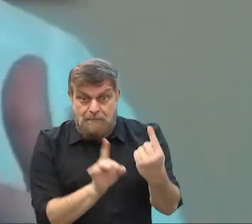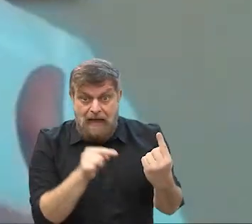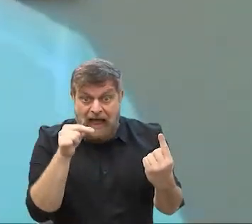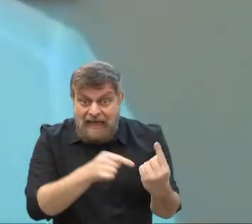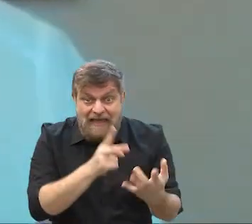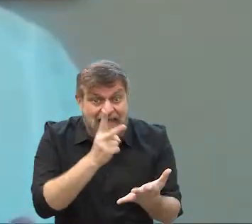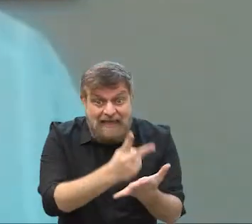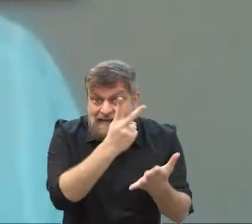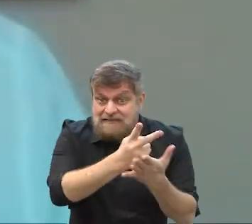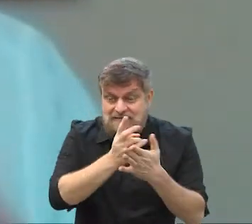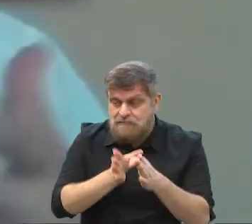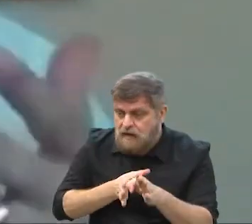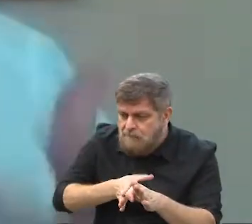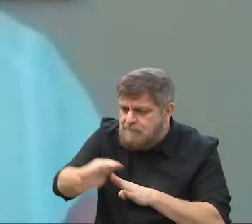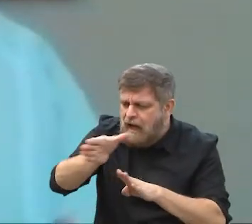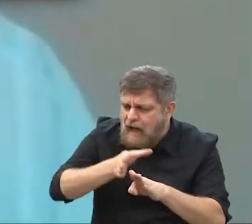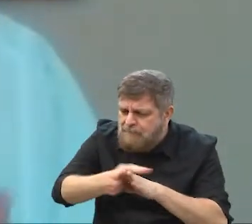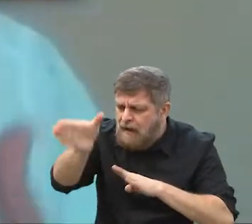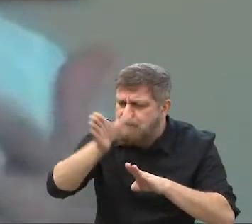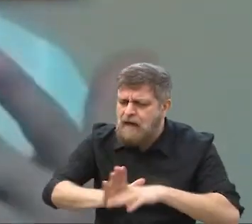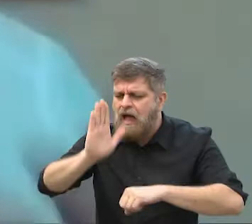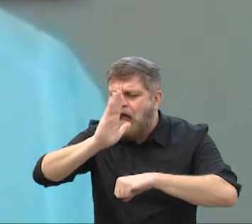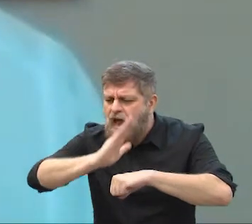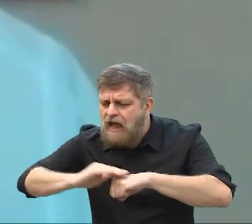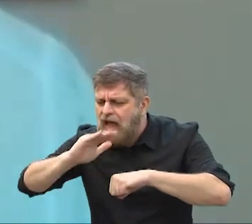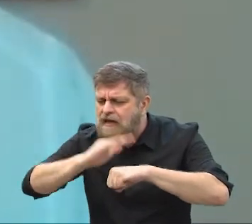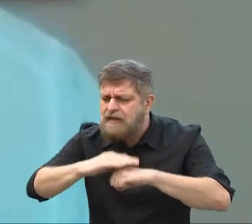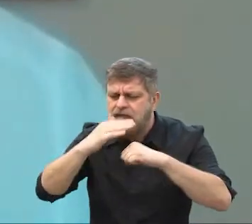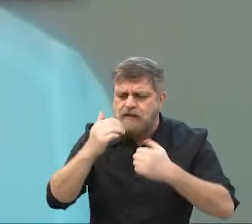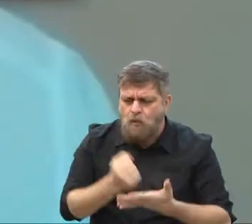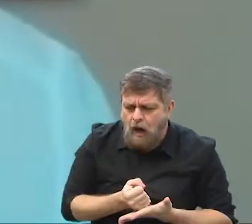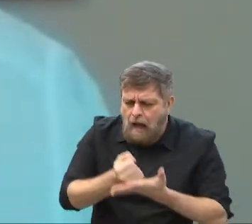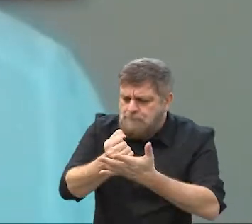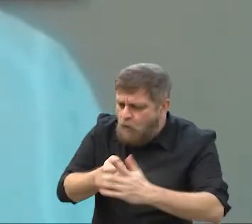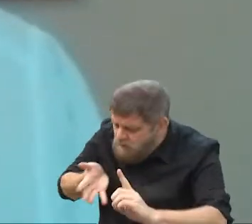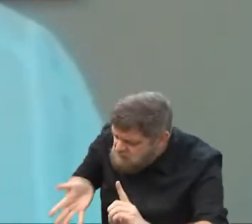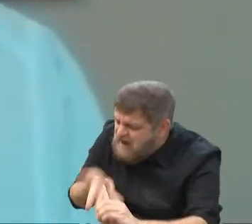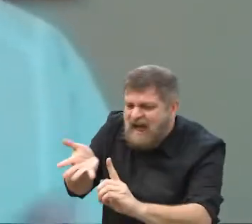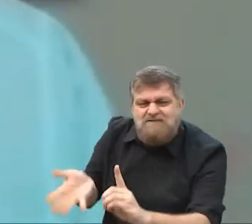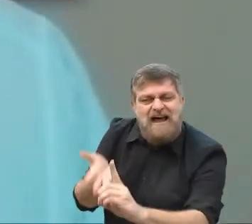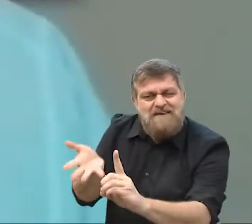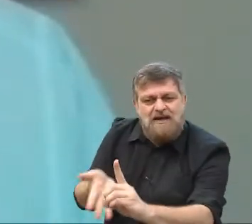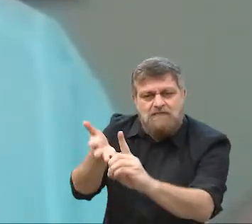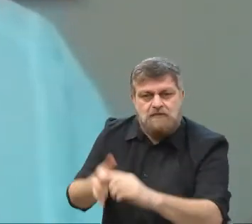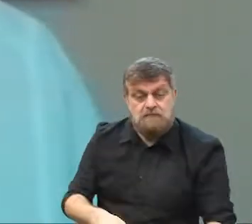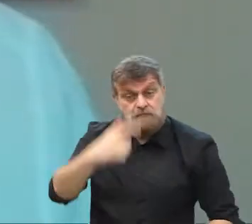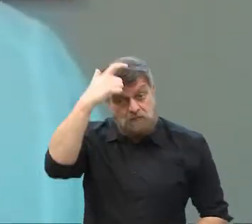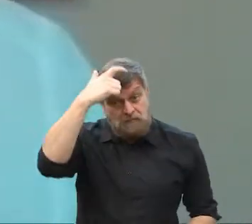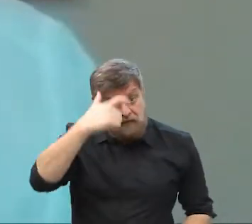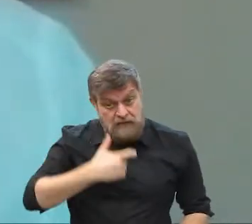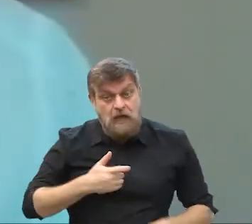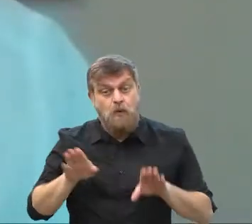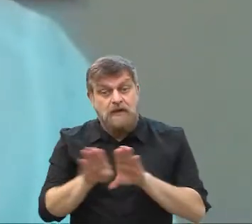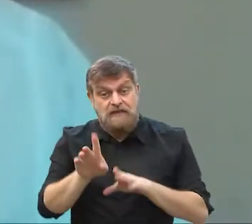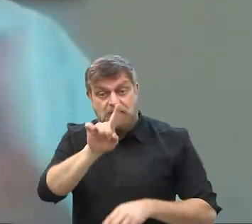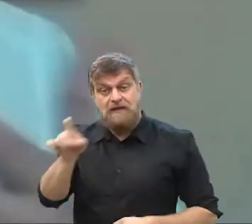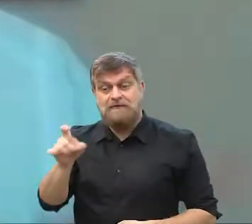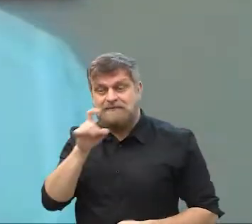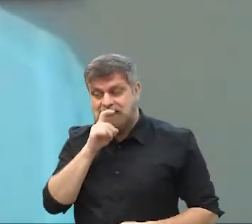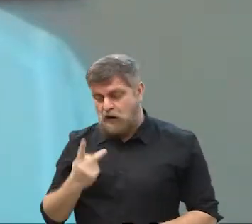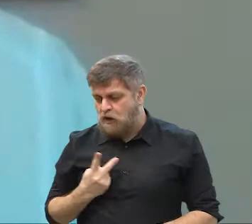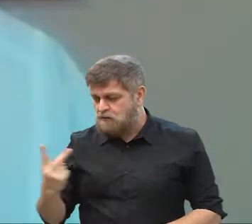estava ali para dar uma palavra de carinho, de apoio, de motivação. Tanto eu quanto o vereador Zé Carlos tivemos